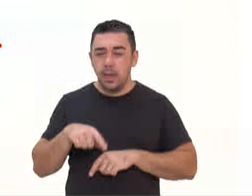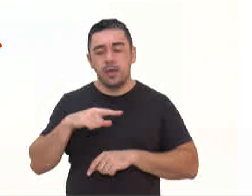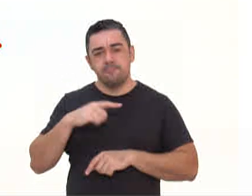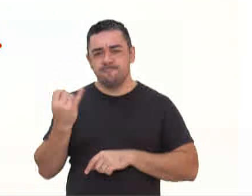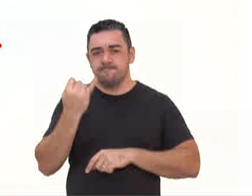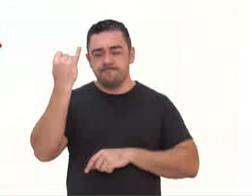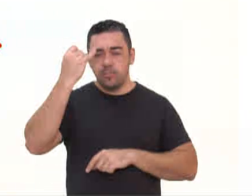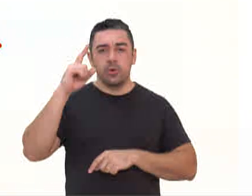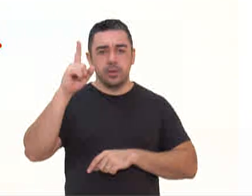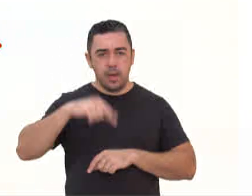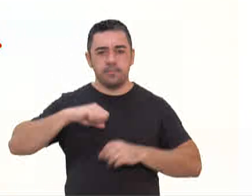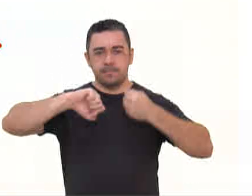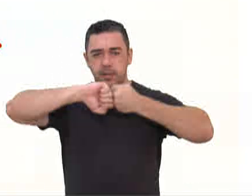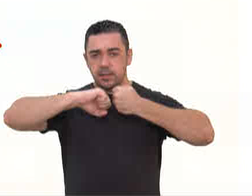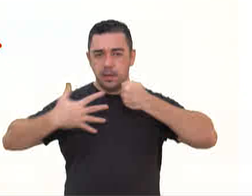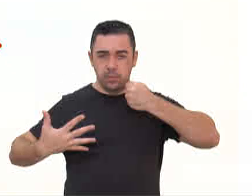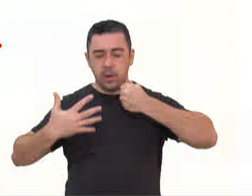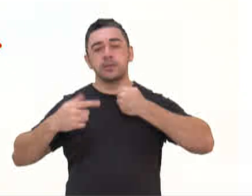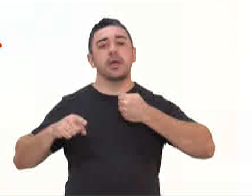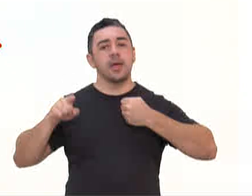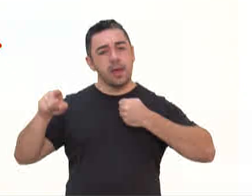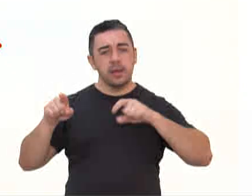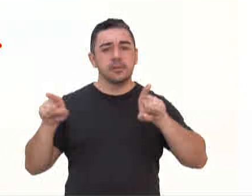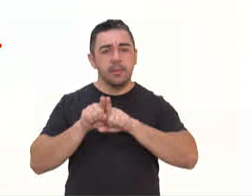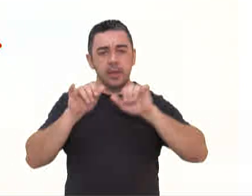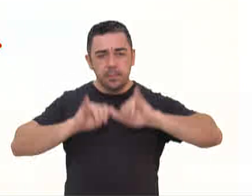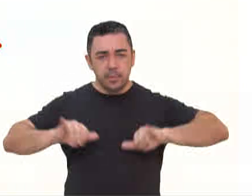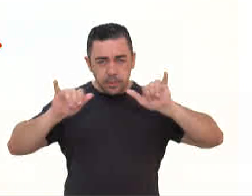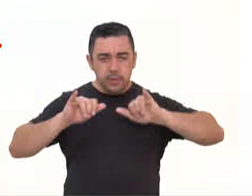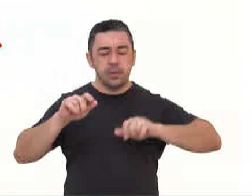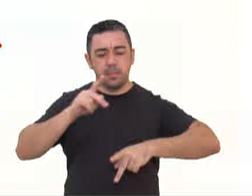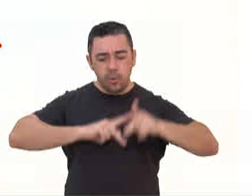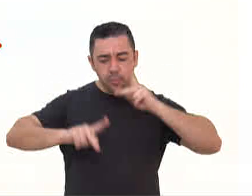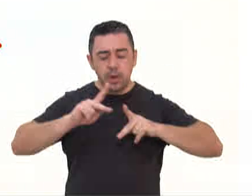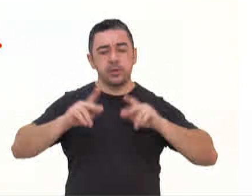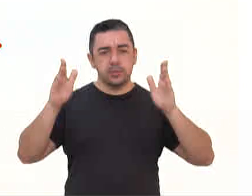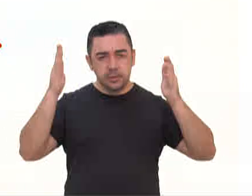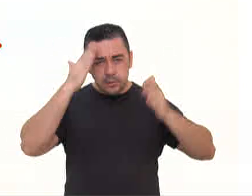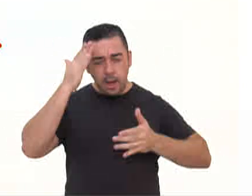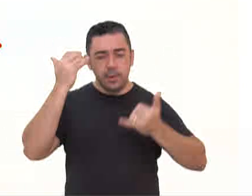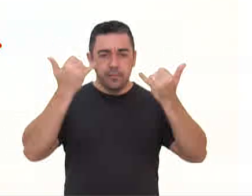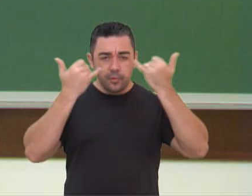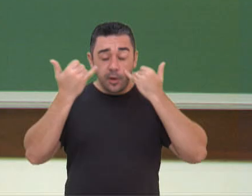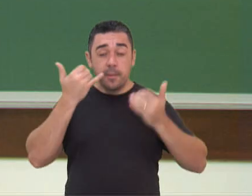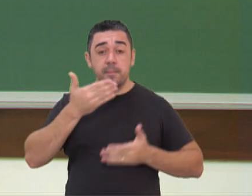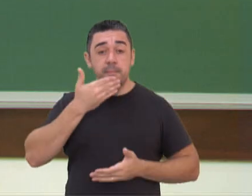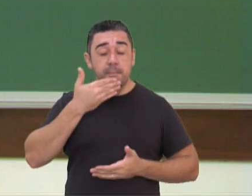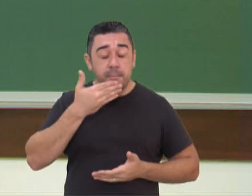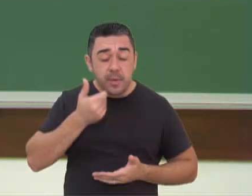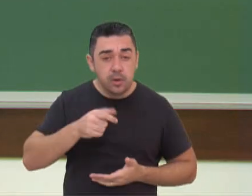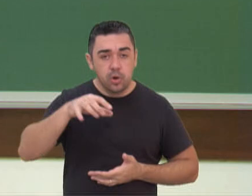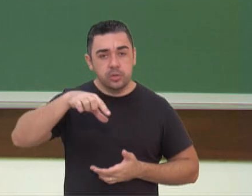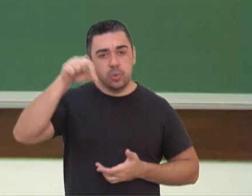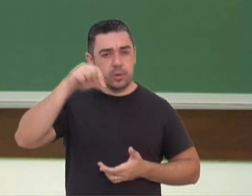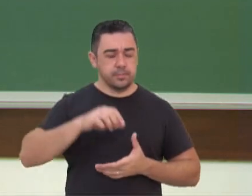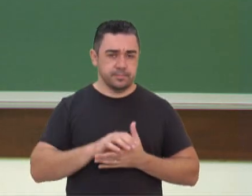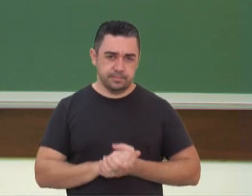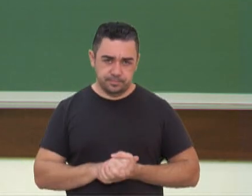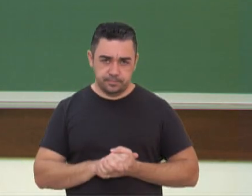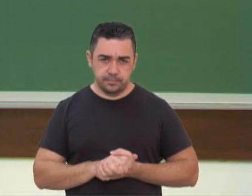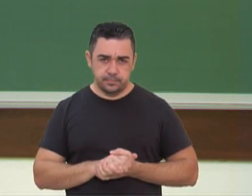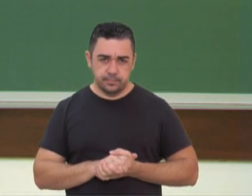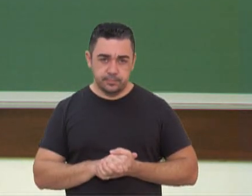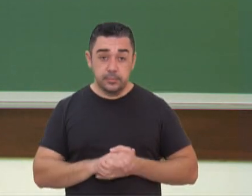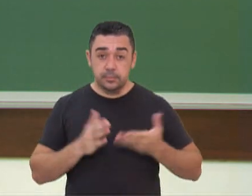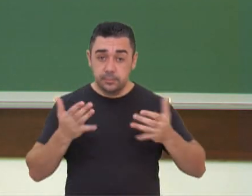democracia e é através dela, a imprensa, que a população pode se informar para tomar as melhores decisões possíveis. A